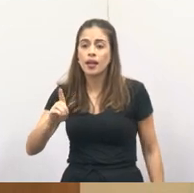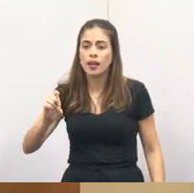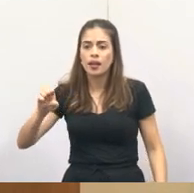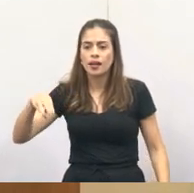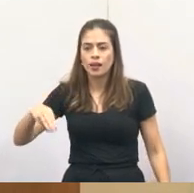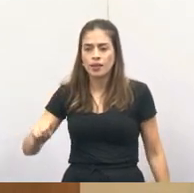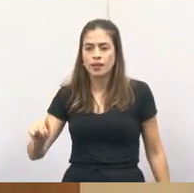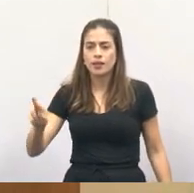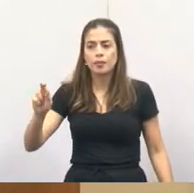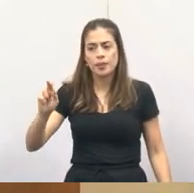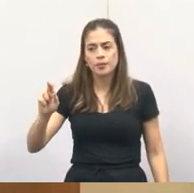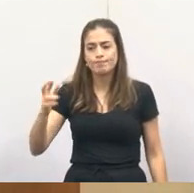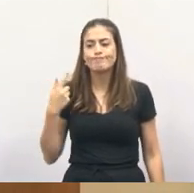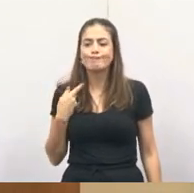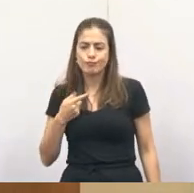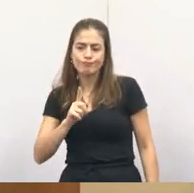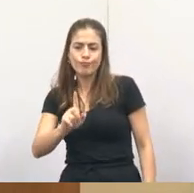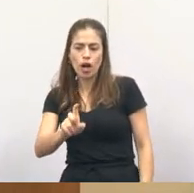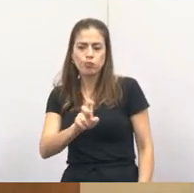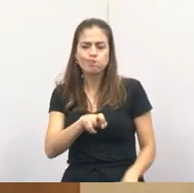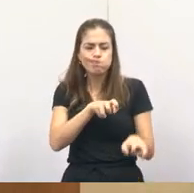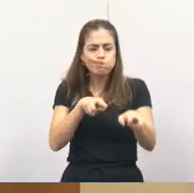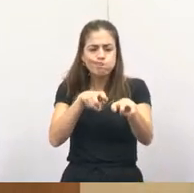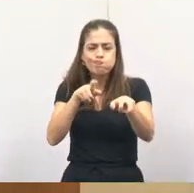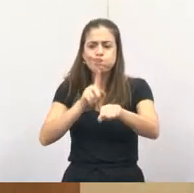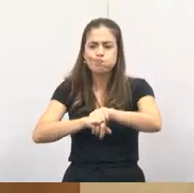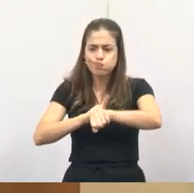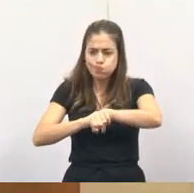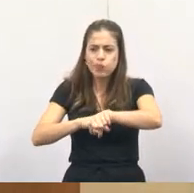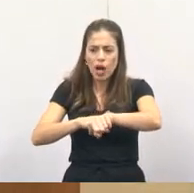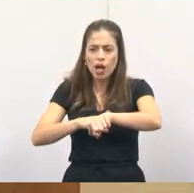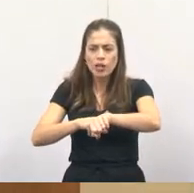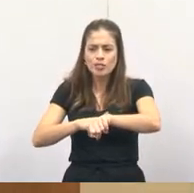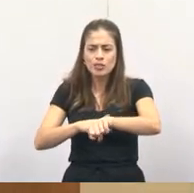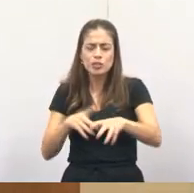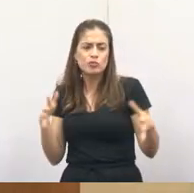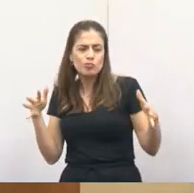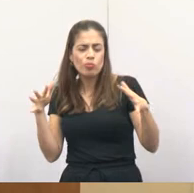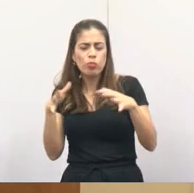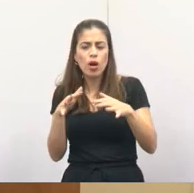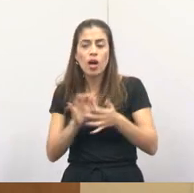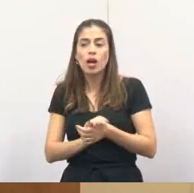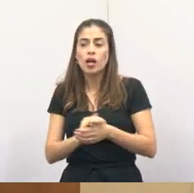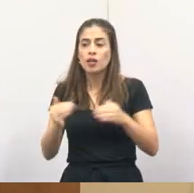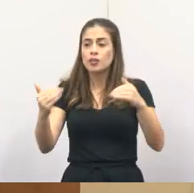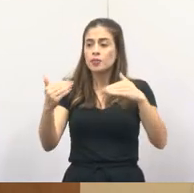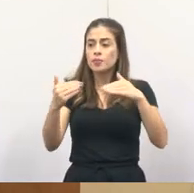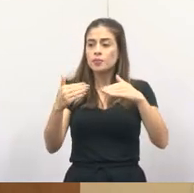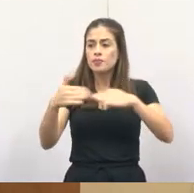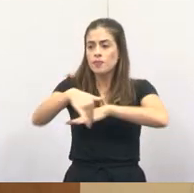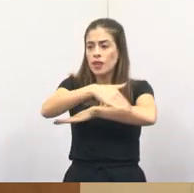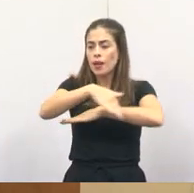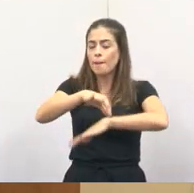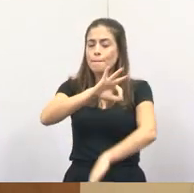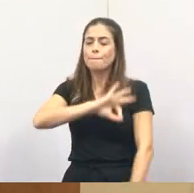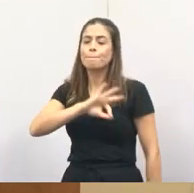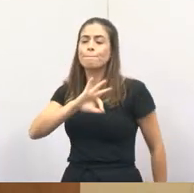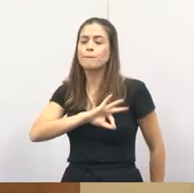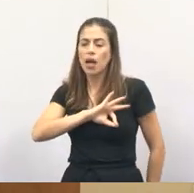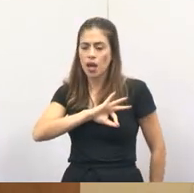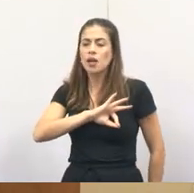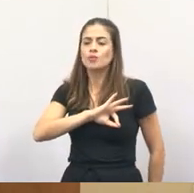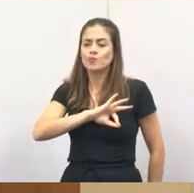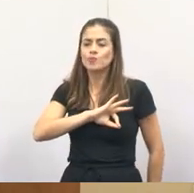está chegando lá do Entroncamento da Avenida Ademar Pereira de Barros com a terceira ponte lá no batalhão da polícia